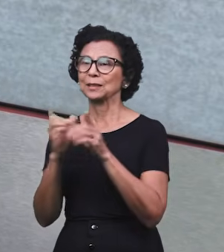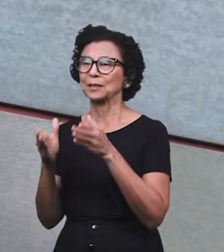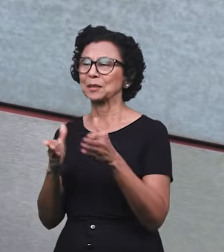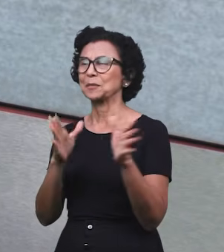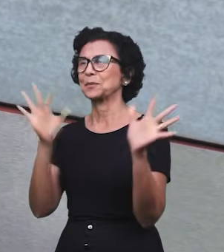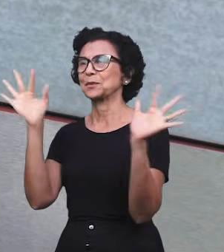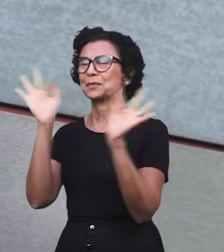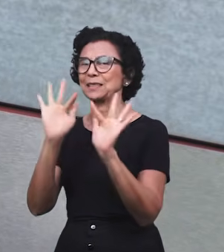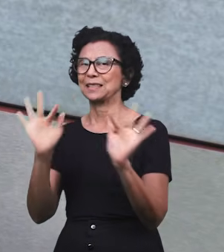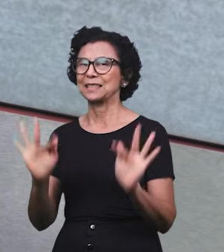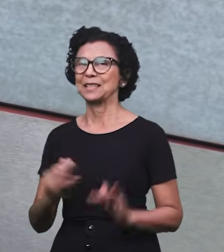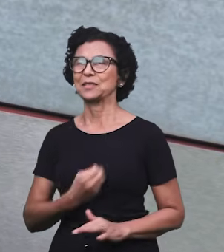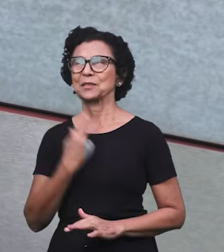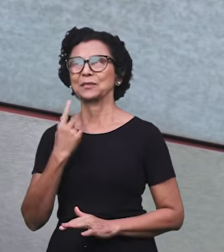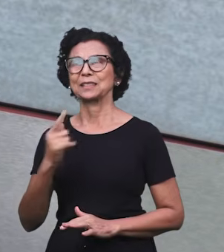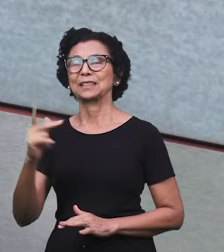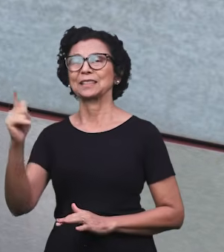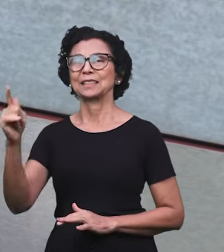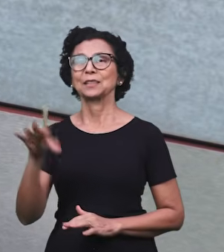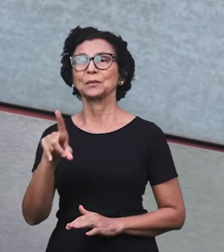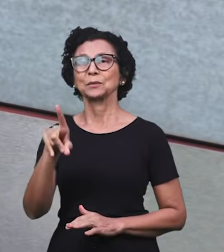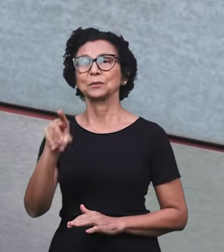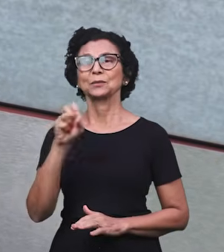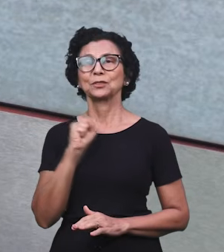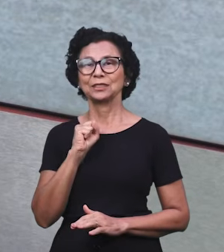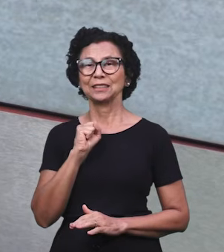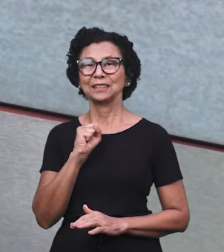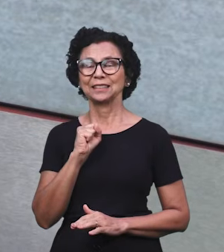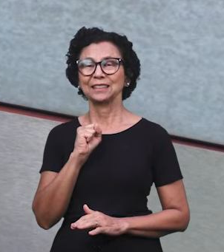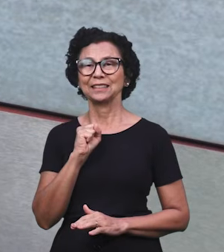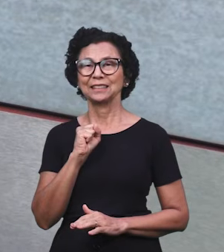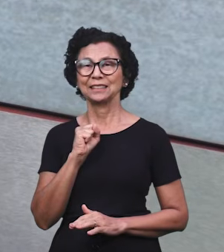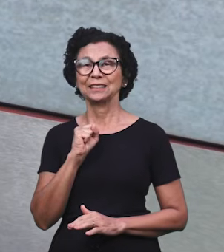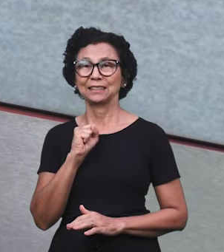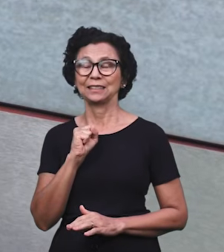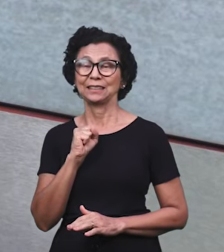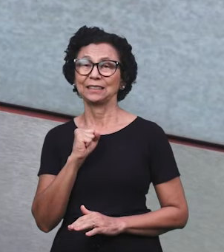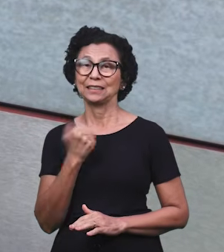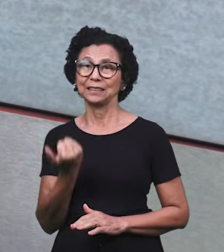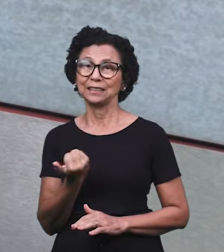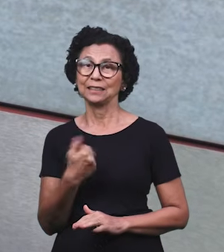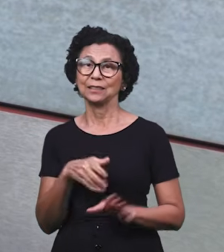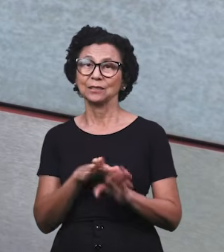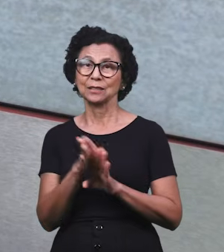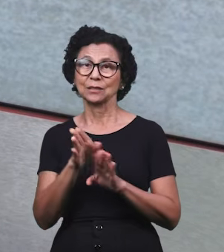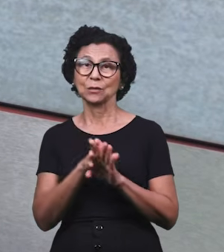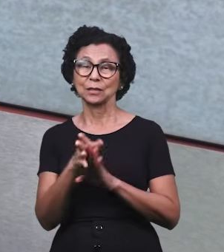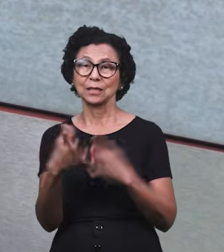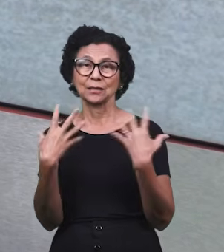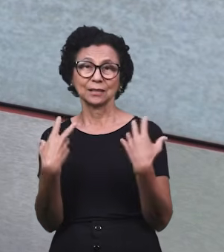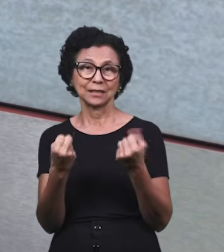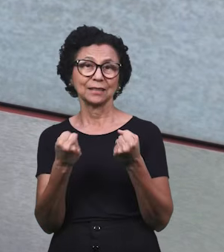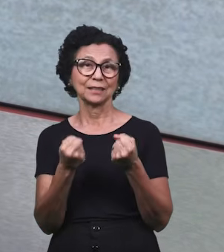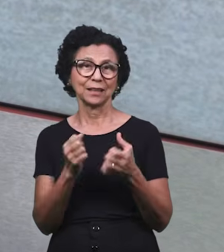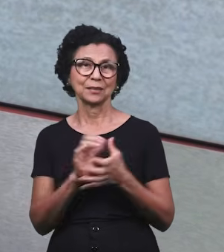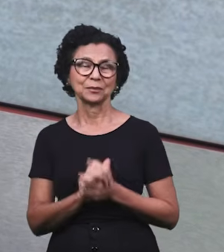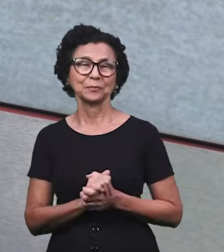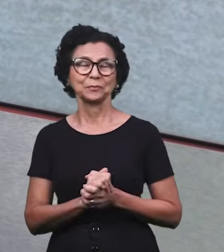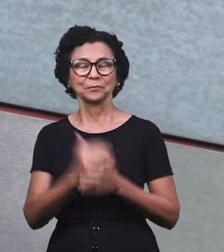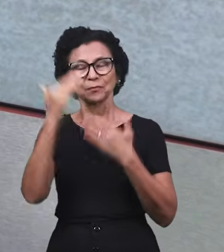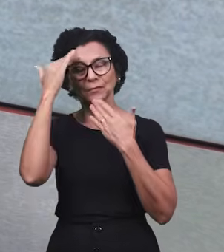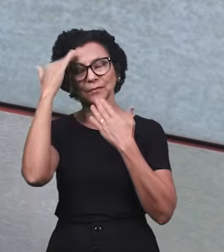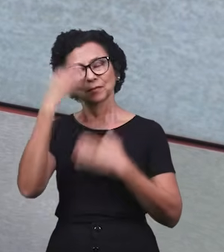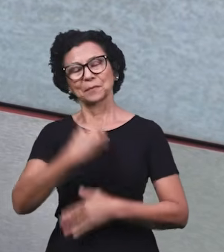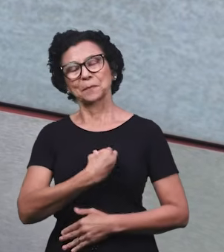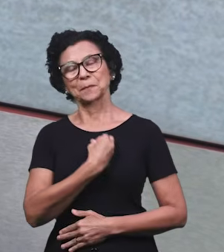felicidade e o caminho da vida eterna quando fizeram isto que eu estou te recomendando agora fazer. Amém? Muito bom. Eu agradeço então a